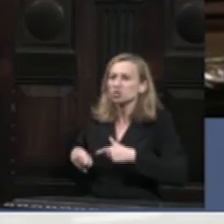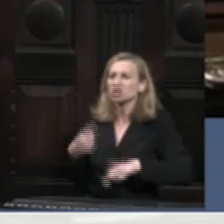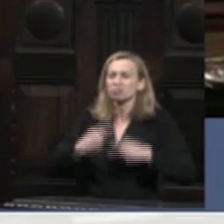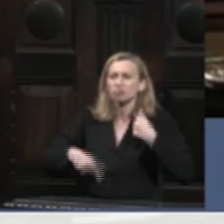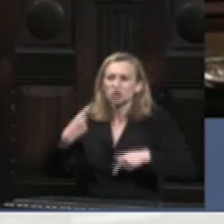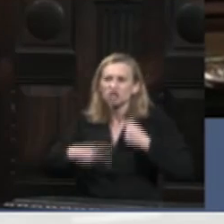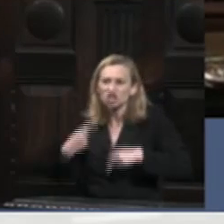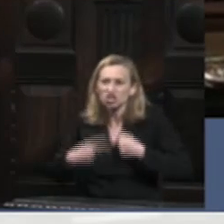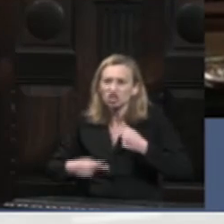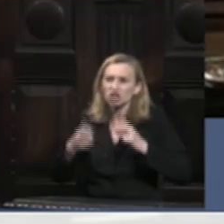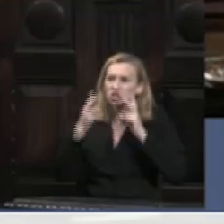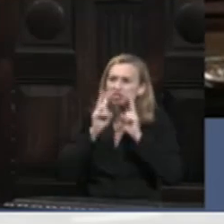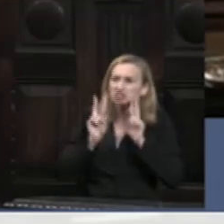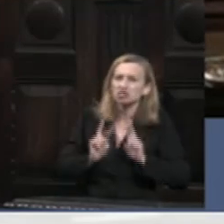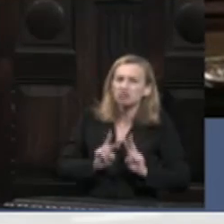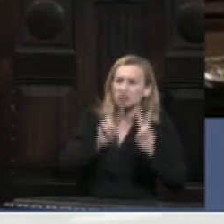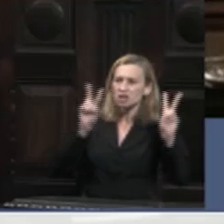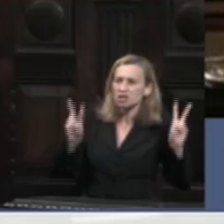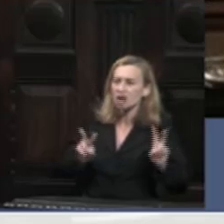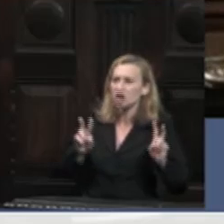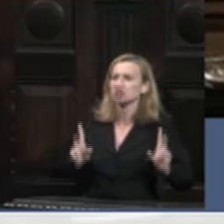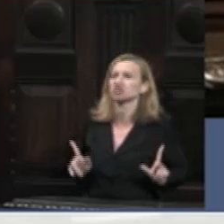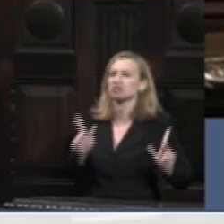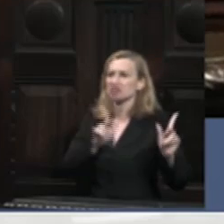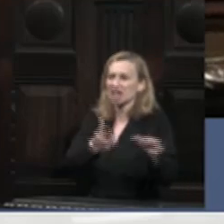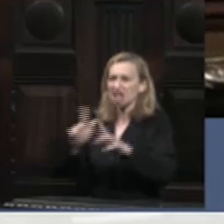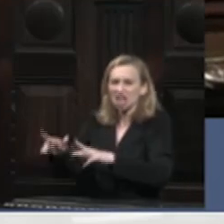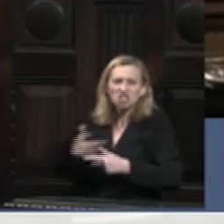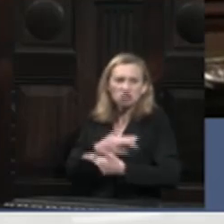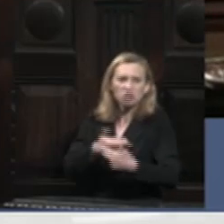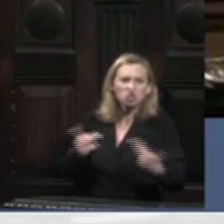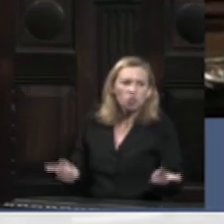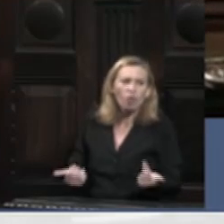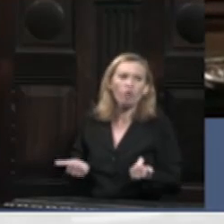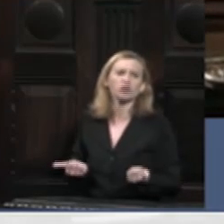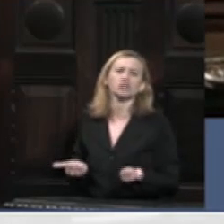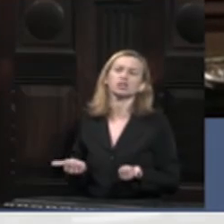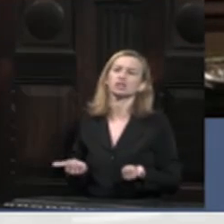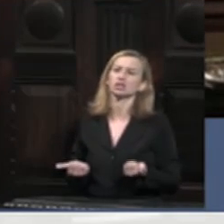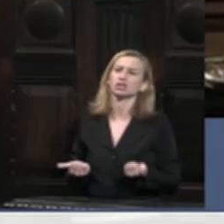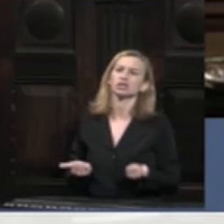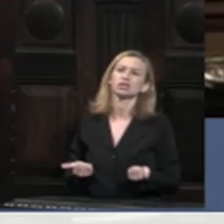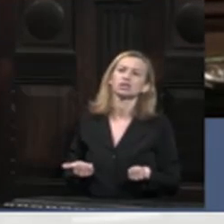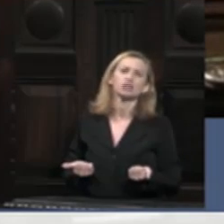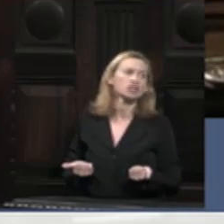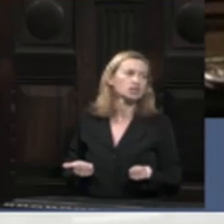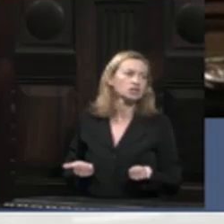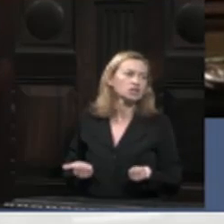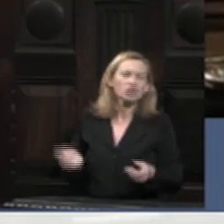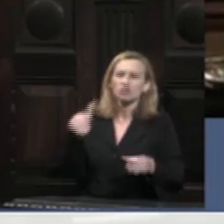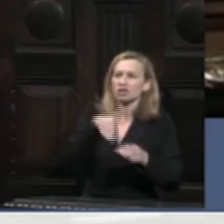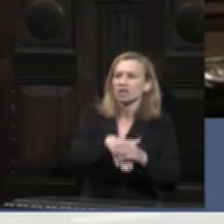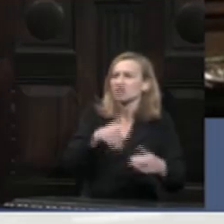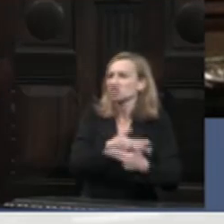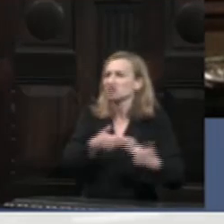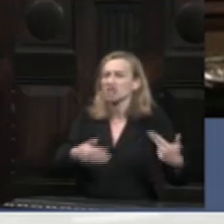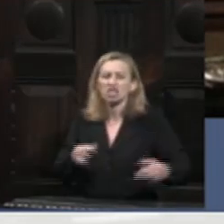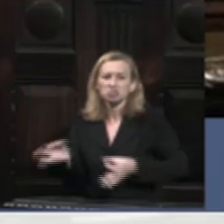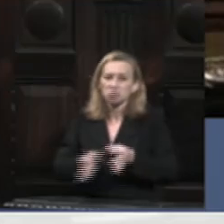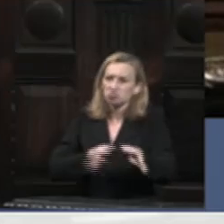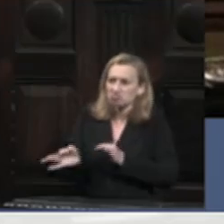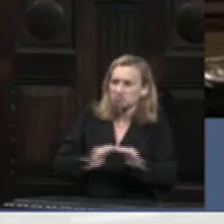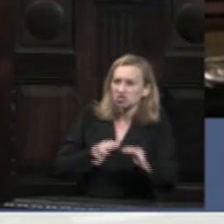muito adequada e inteligente, o candidato Ciro Gomes. E quero repetir aqui, fazer a citação quase literal,